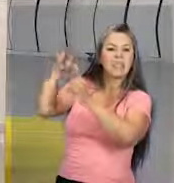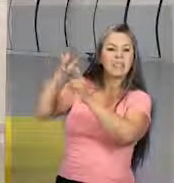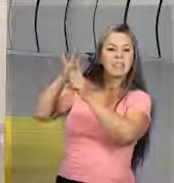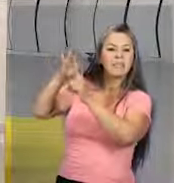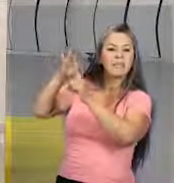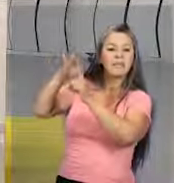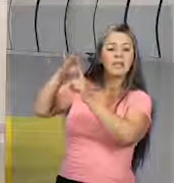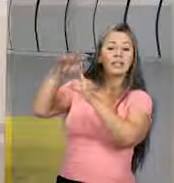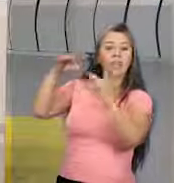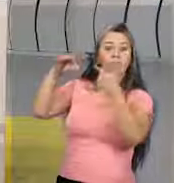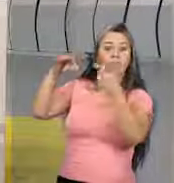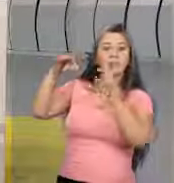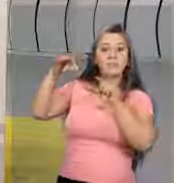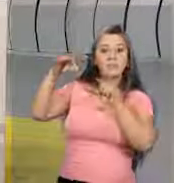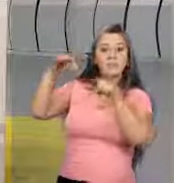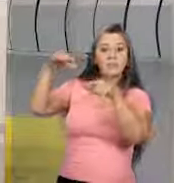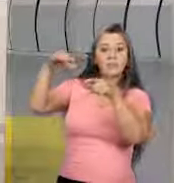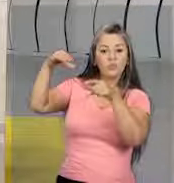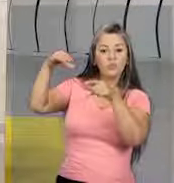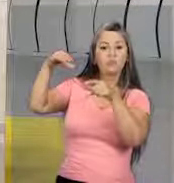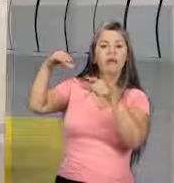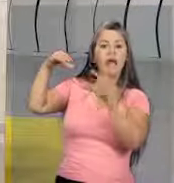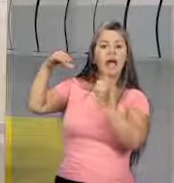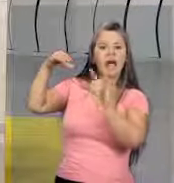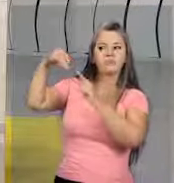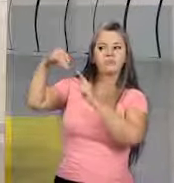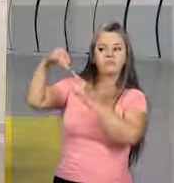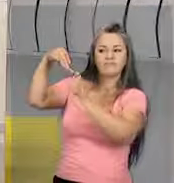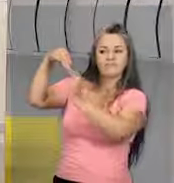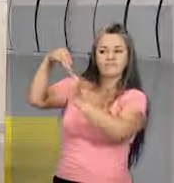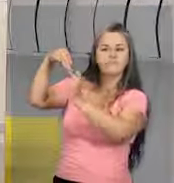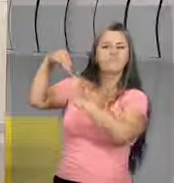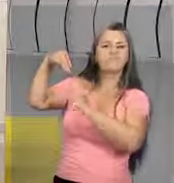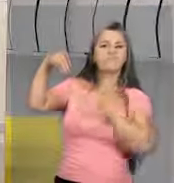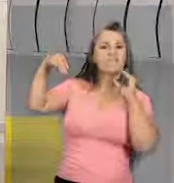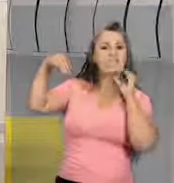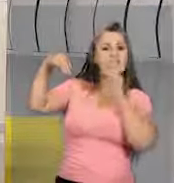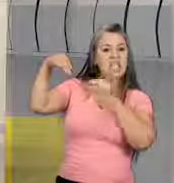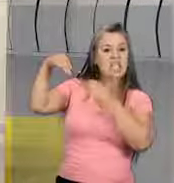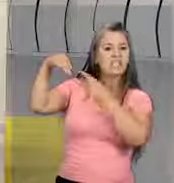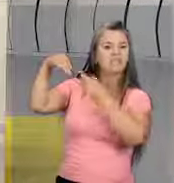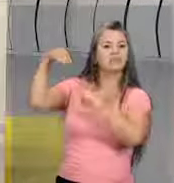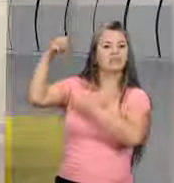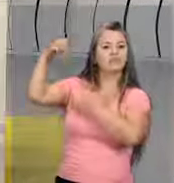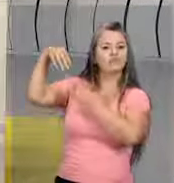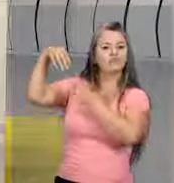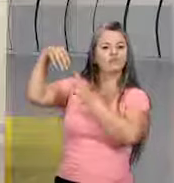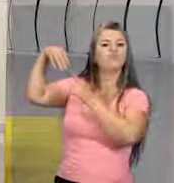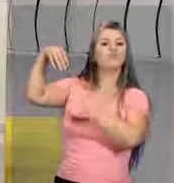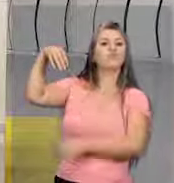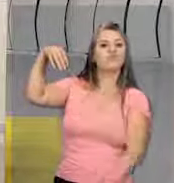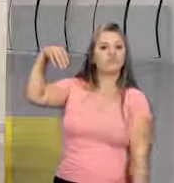de 2.500 graus Celsius. Então, é muito aquecimento.